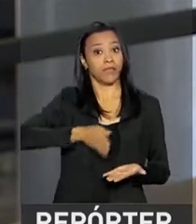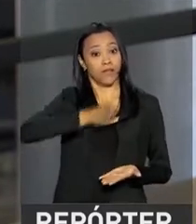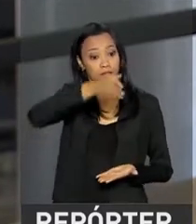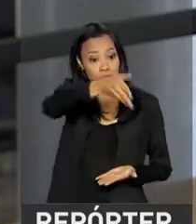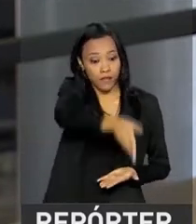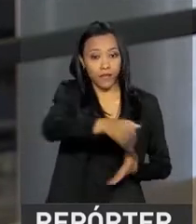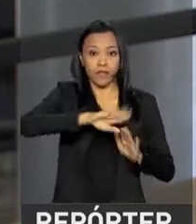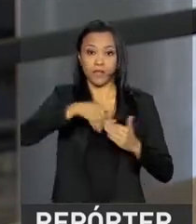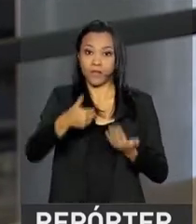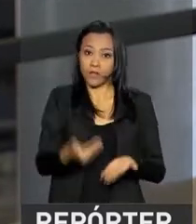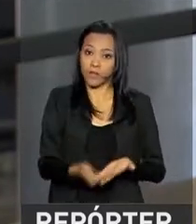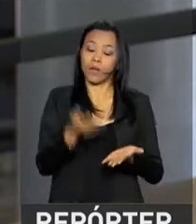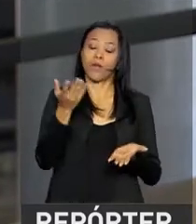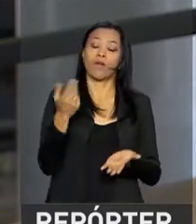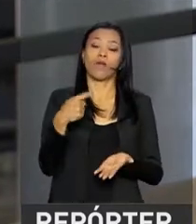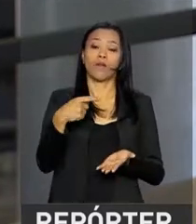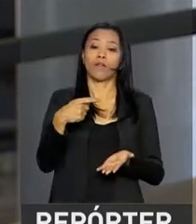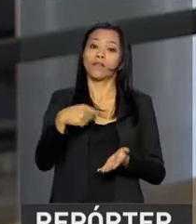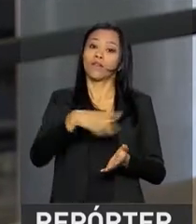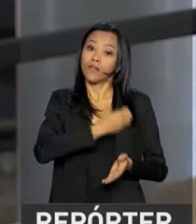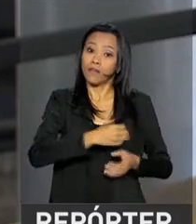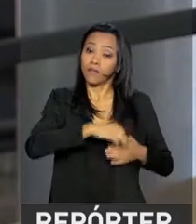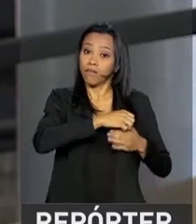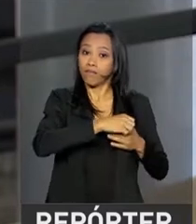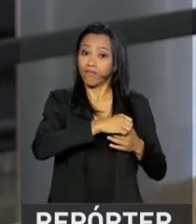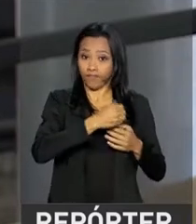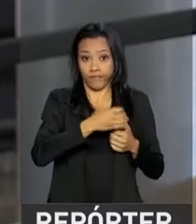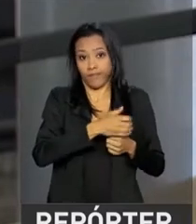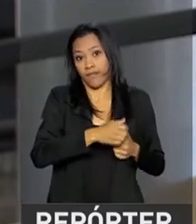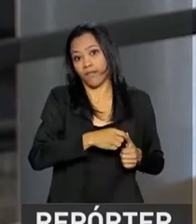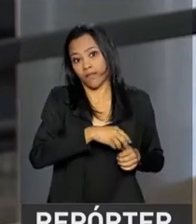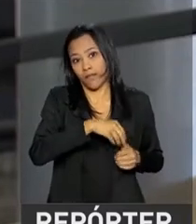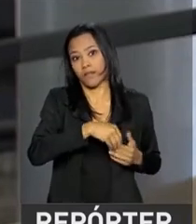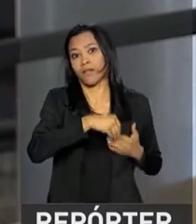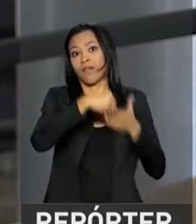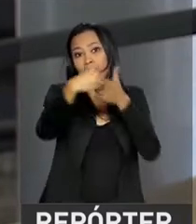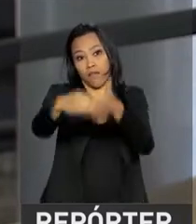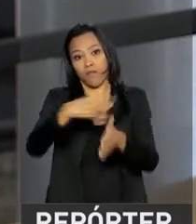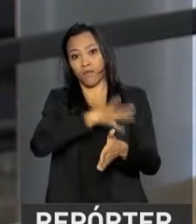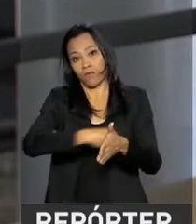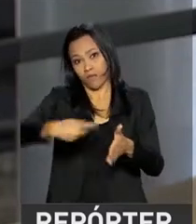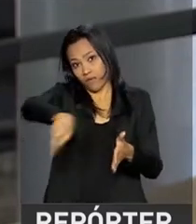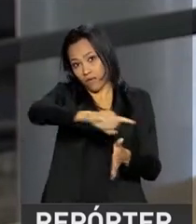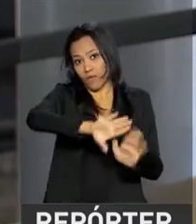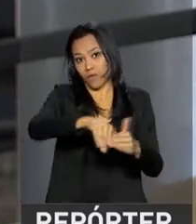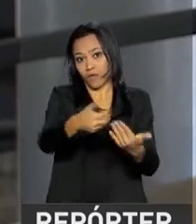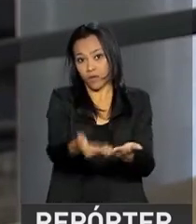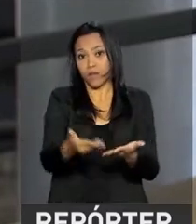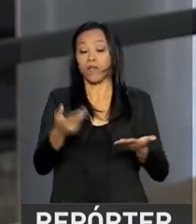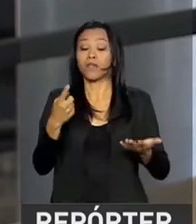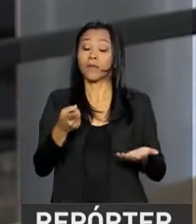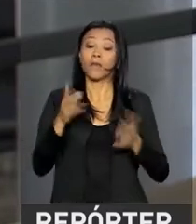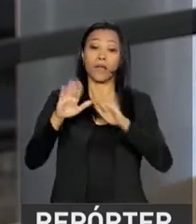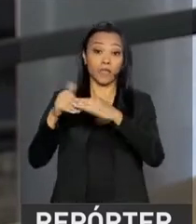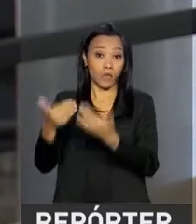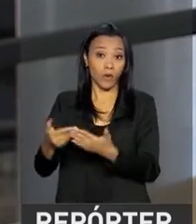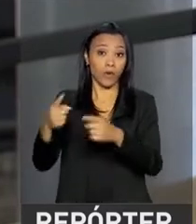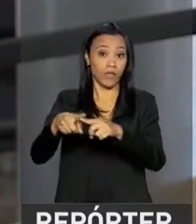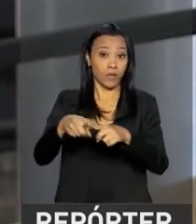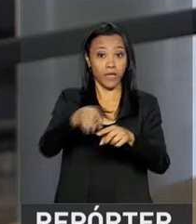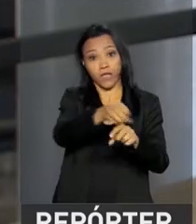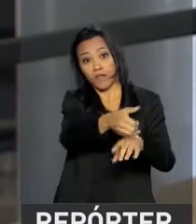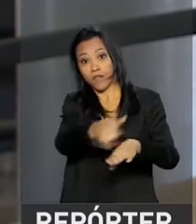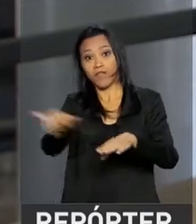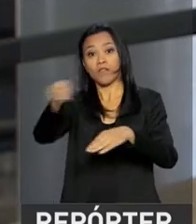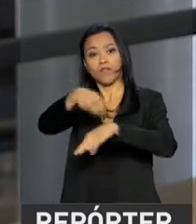atualizar essas informações no cadastro único a escola também repassa essas informações do aluno para o